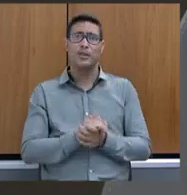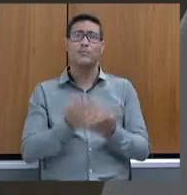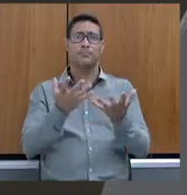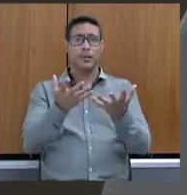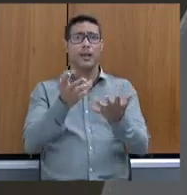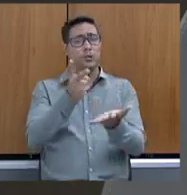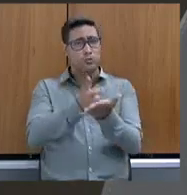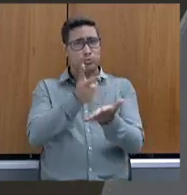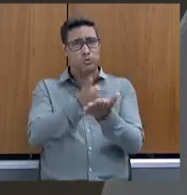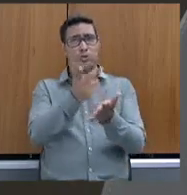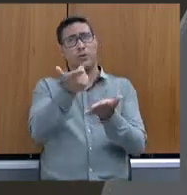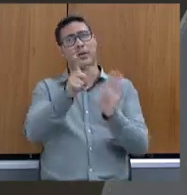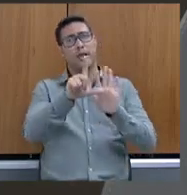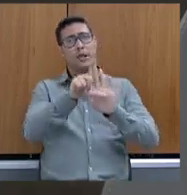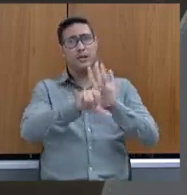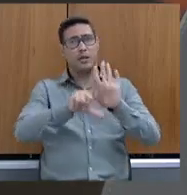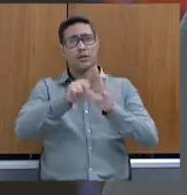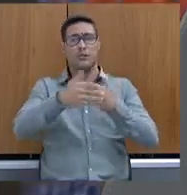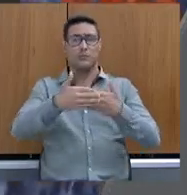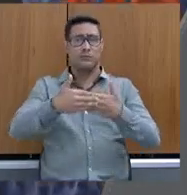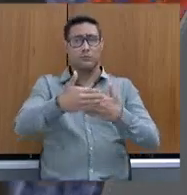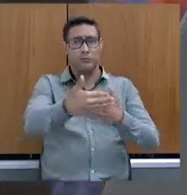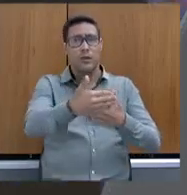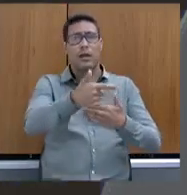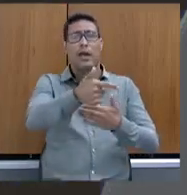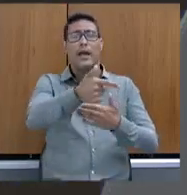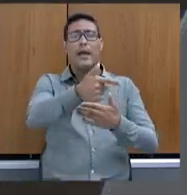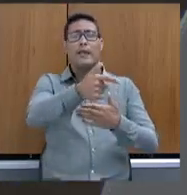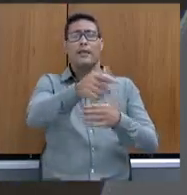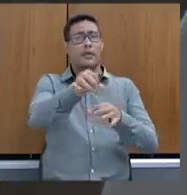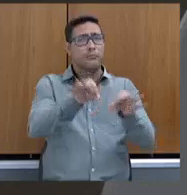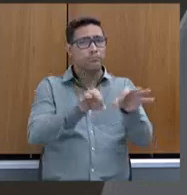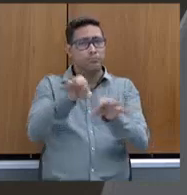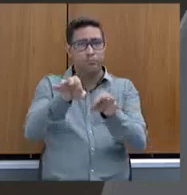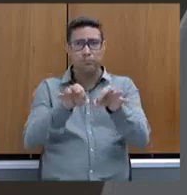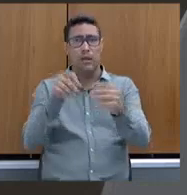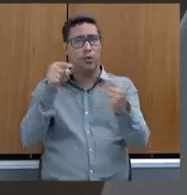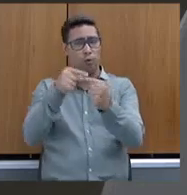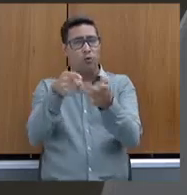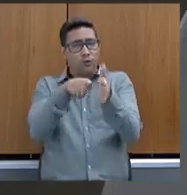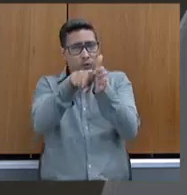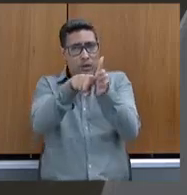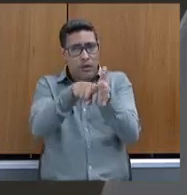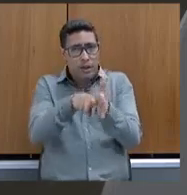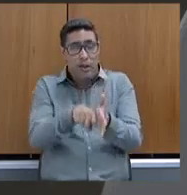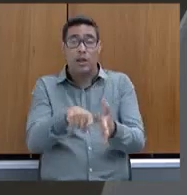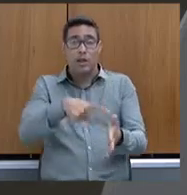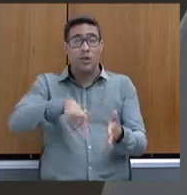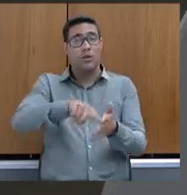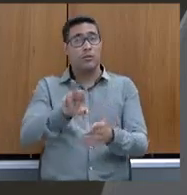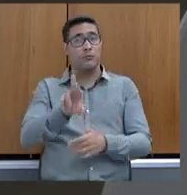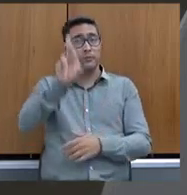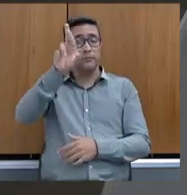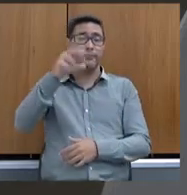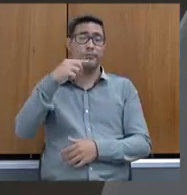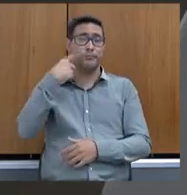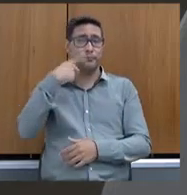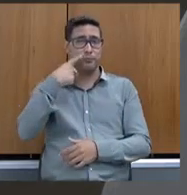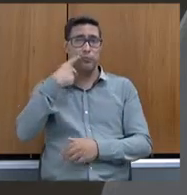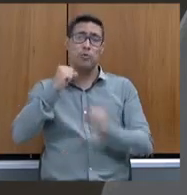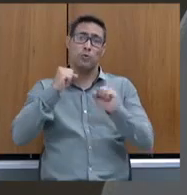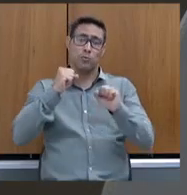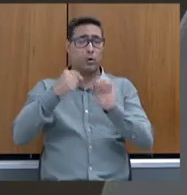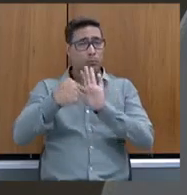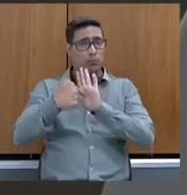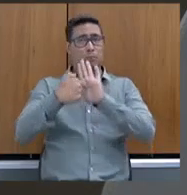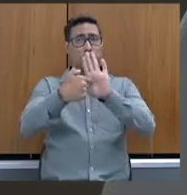legislatura esse formato do fiscaliza porque isso permite que nosso parlamentares possamos cumprir o nosso papel do controle da fiscalização